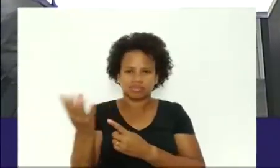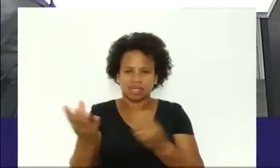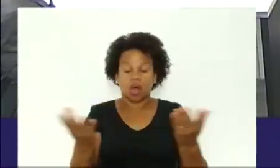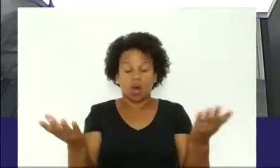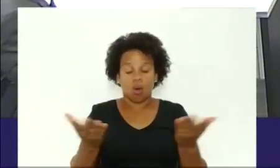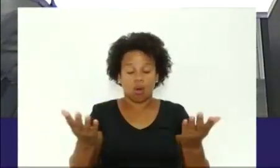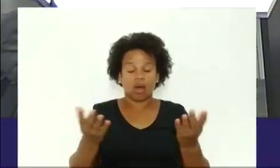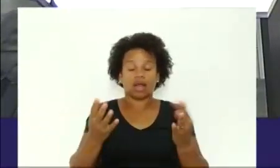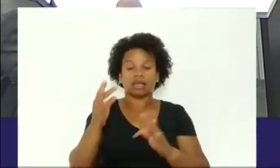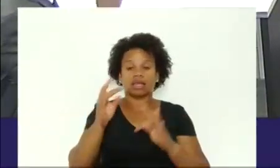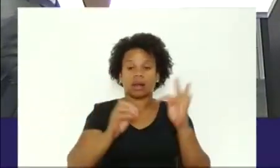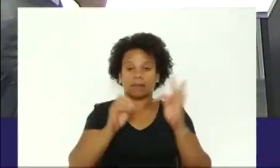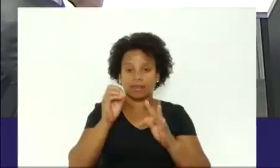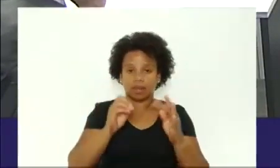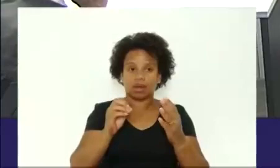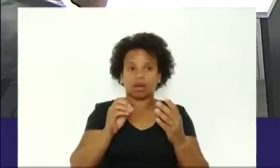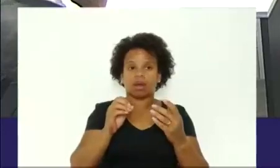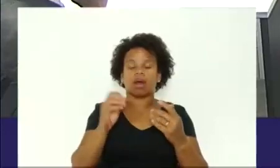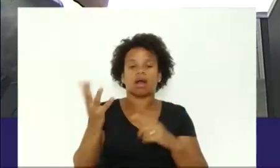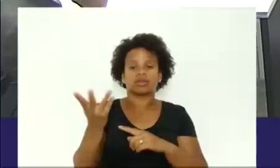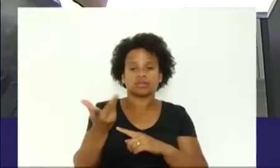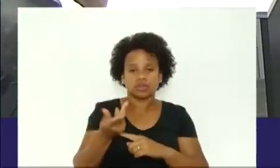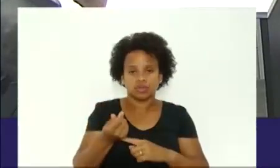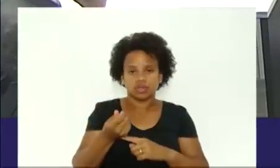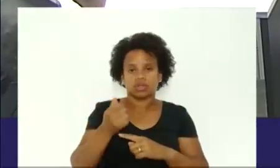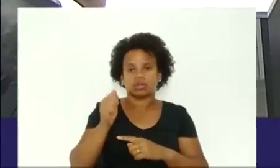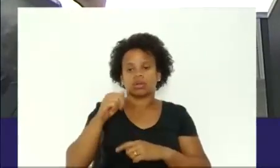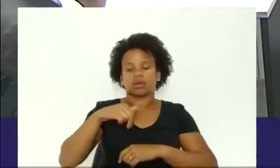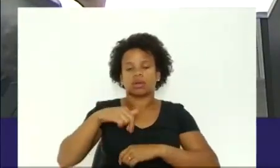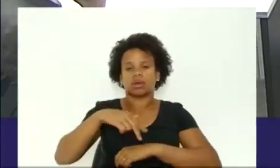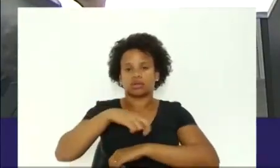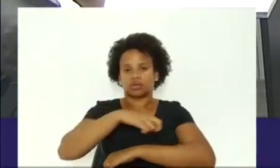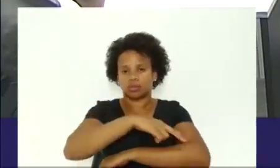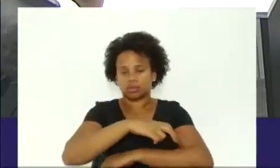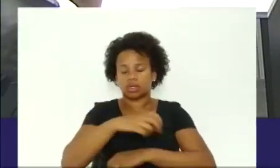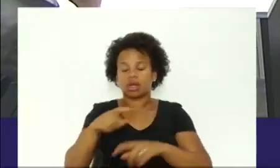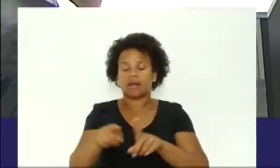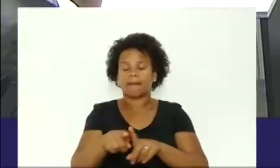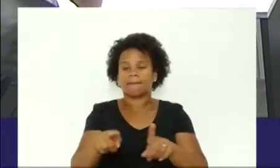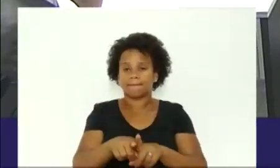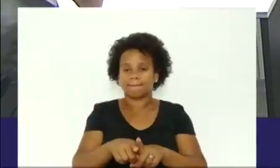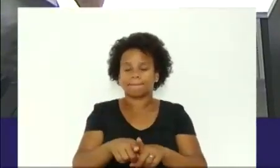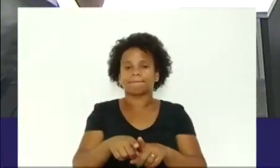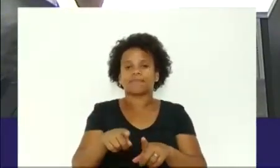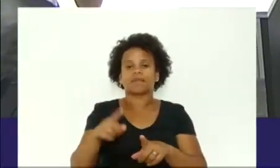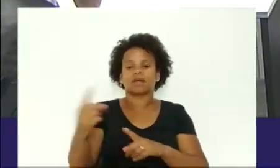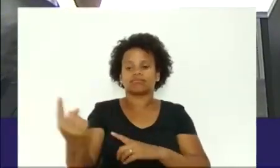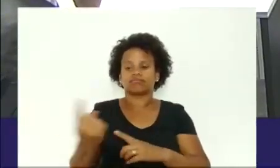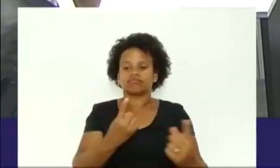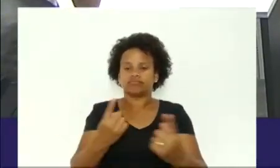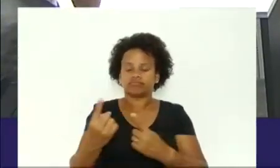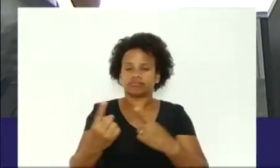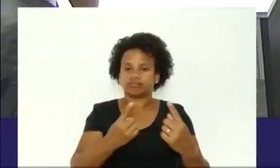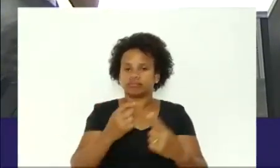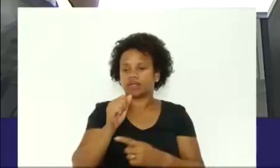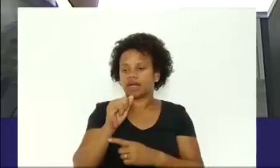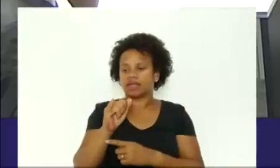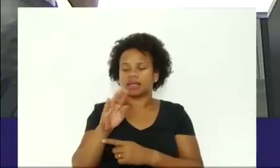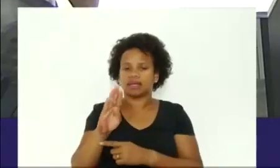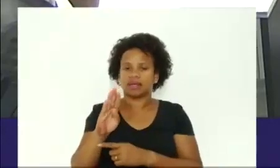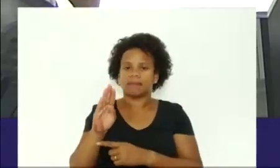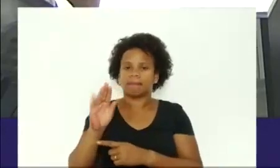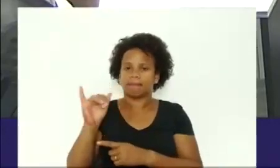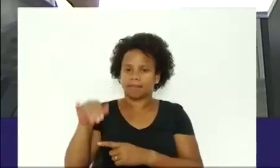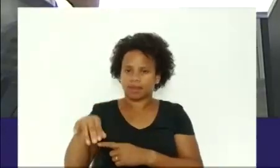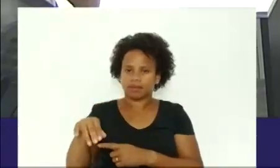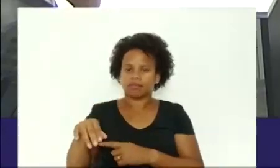artística antroposófica e é anfitriã do Airbnb, recebendo hóspedes e visitantes para a nossa cidade. Ela acredita na arte